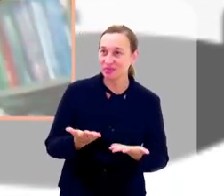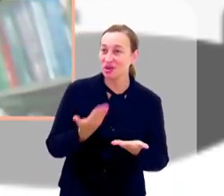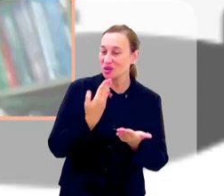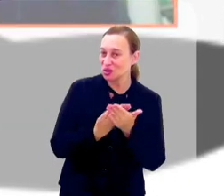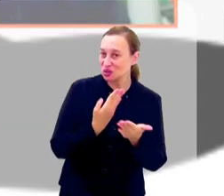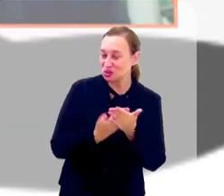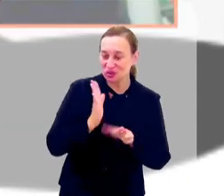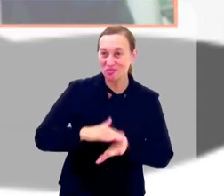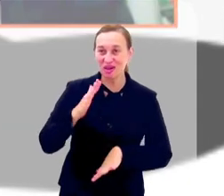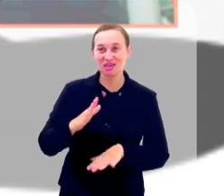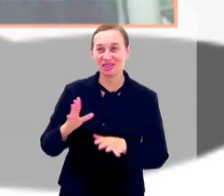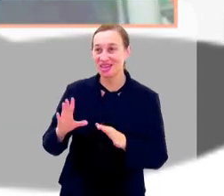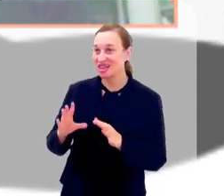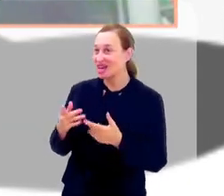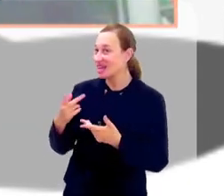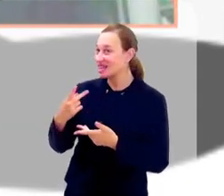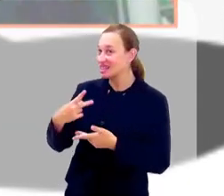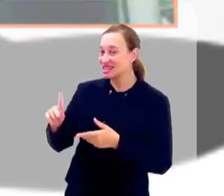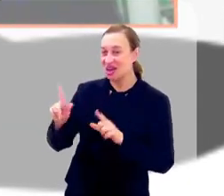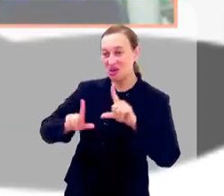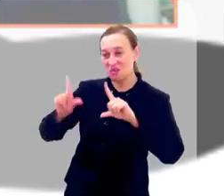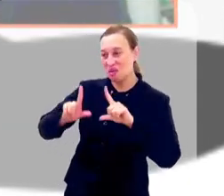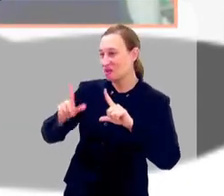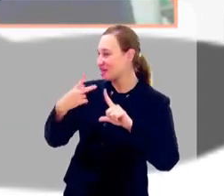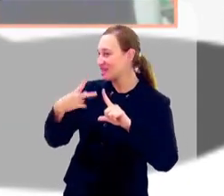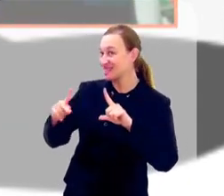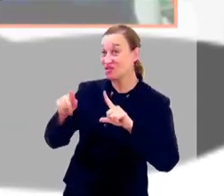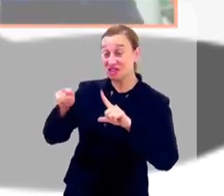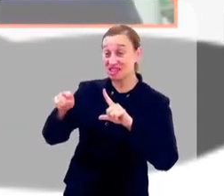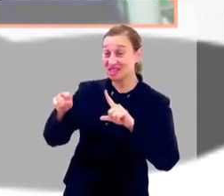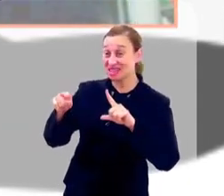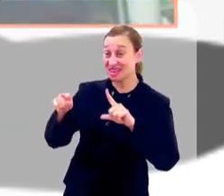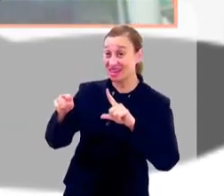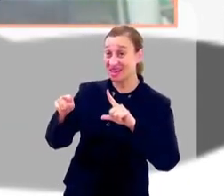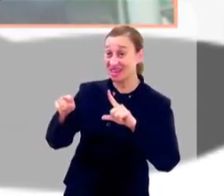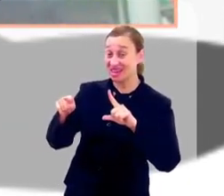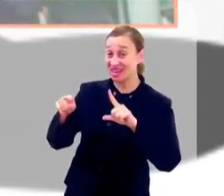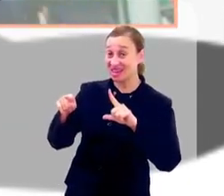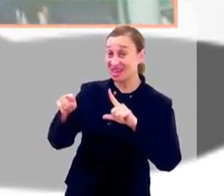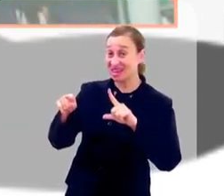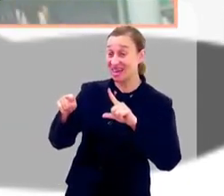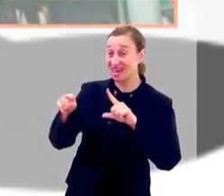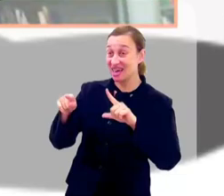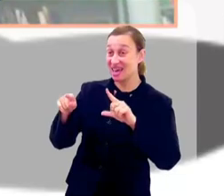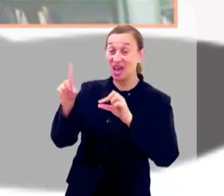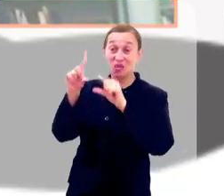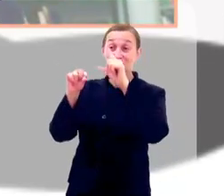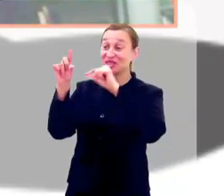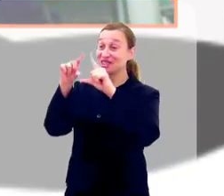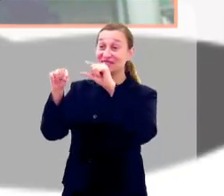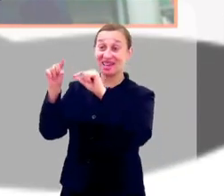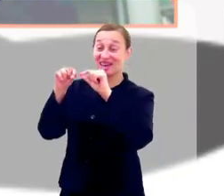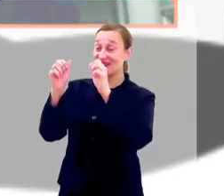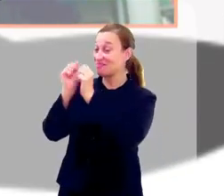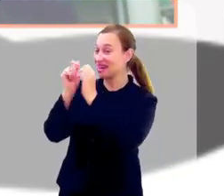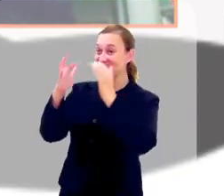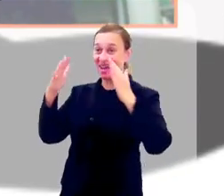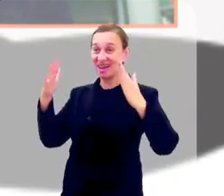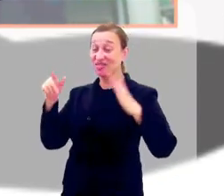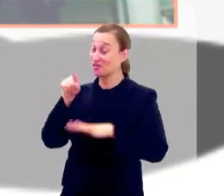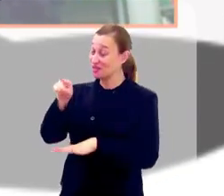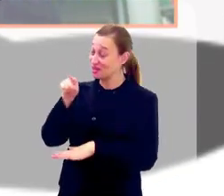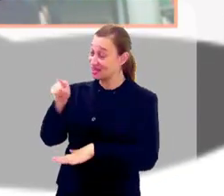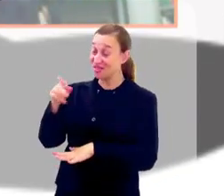maior programa estilo... é seu. O programa é seu, Cristina. Não, mas se aqui deixar... a estrela é você. Eu vou interceder